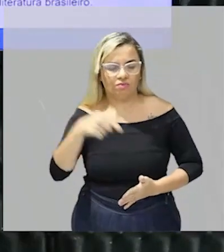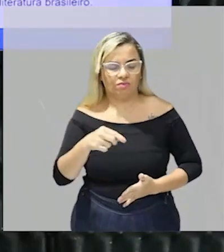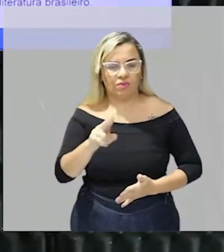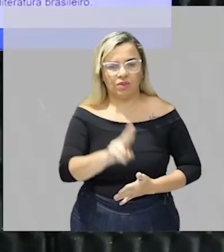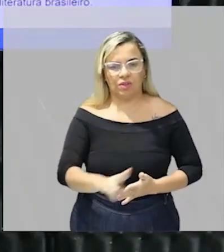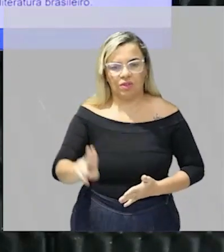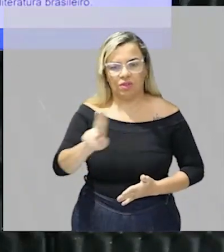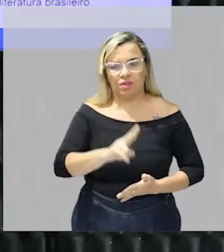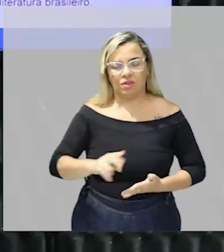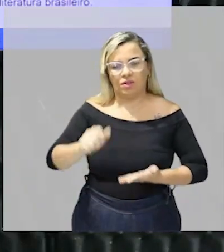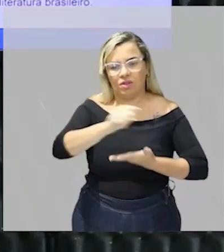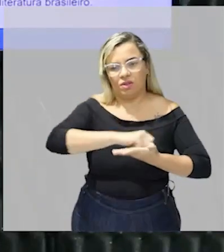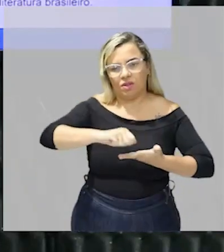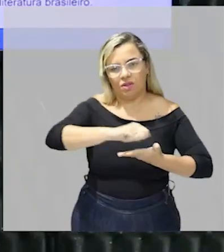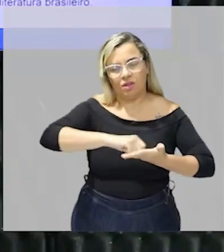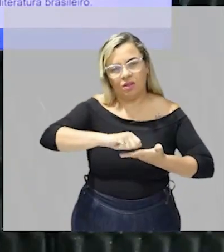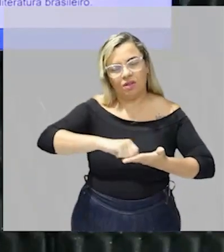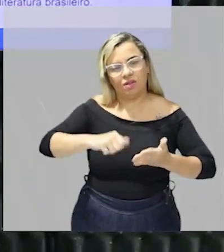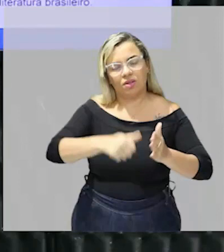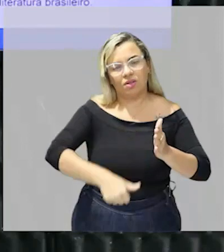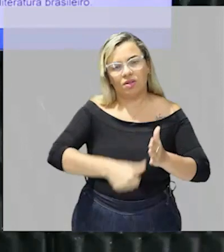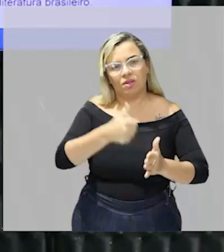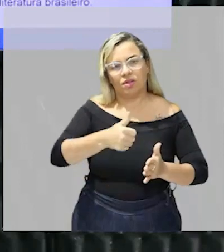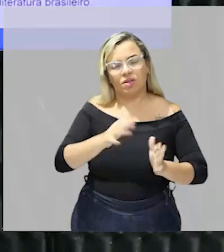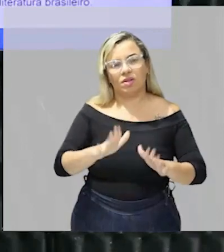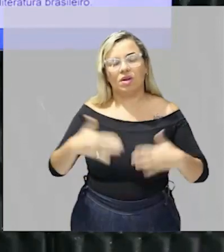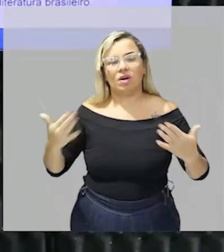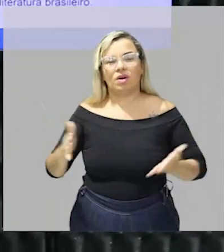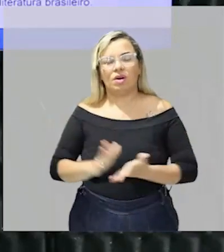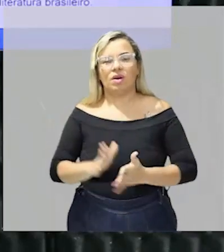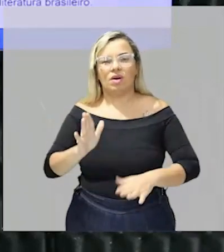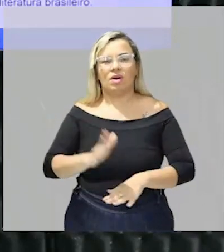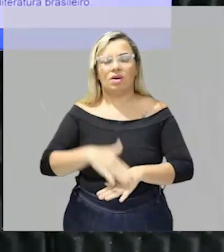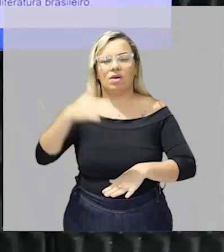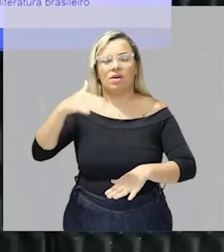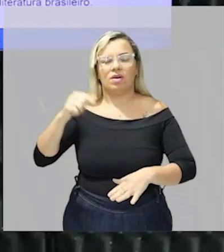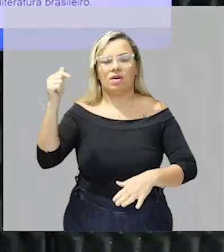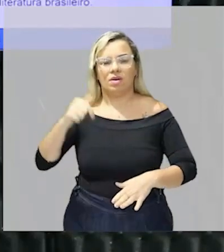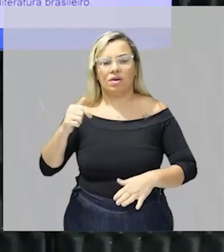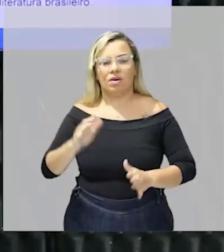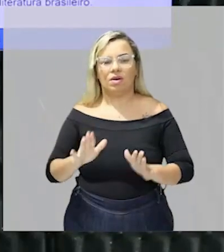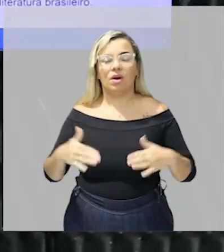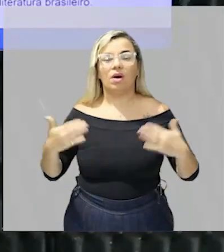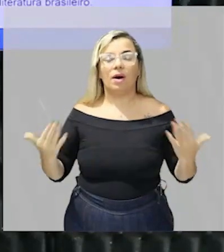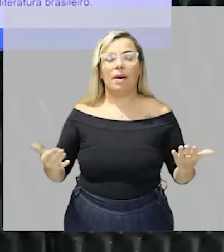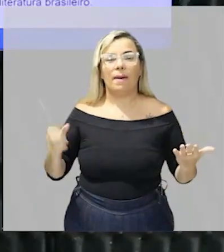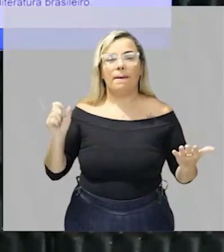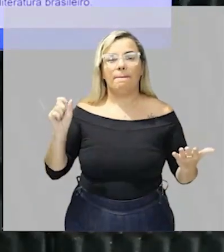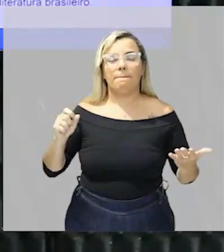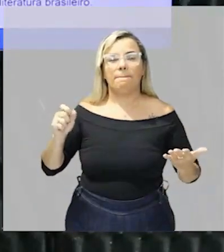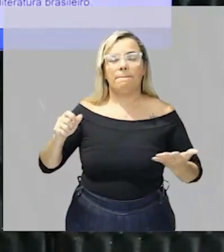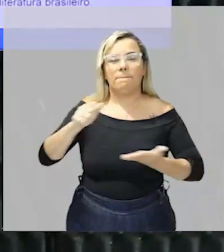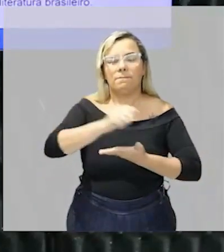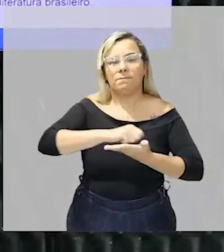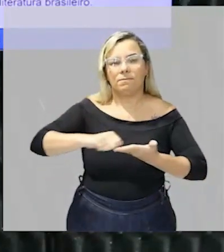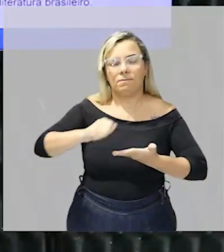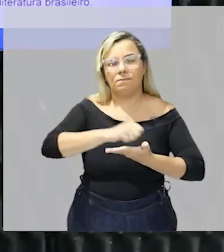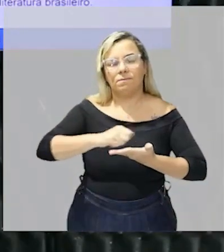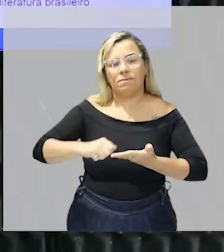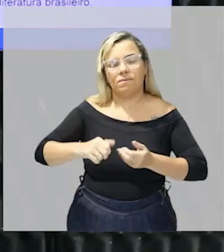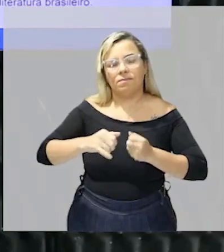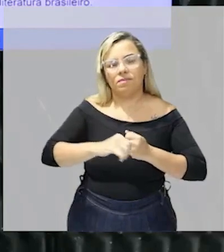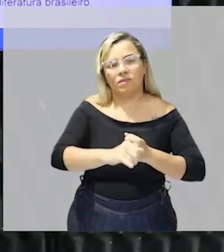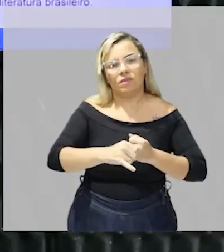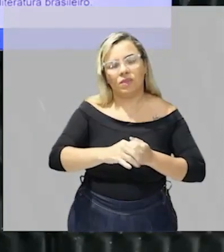àquelas que foram escritas primeiro, ou seja, eles dão mais importância para as crônicas que foram escritas com os cronistas